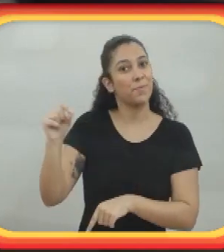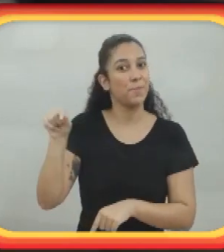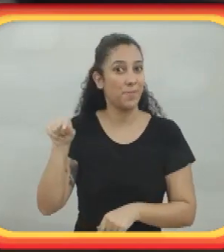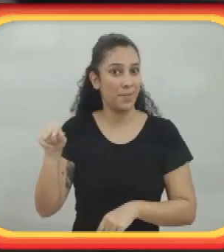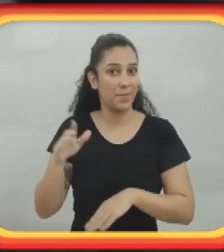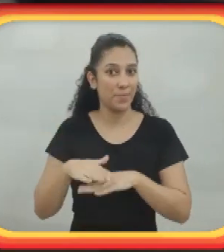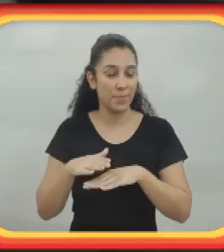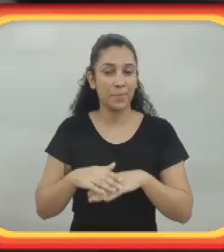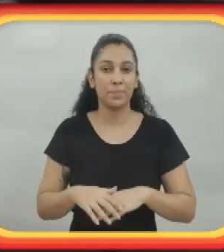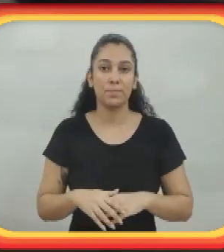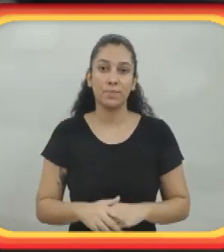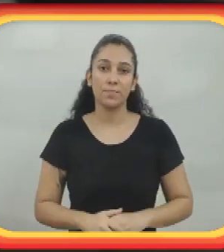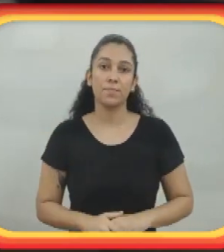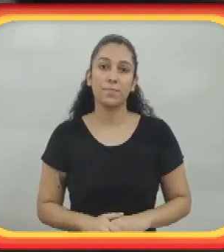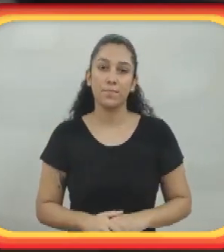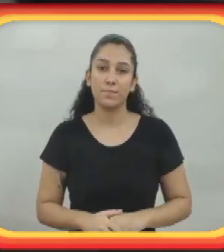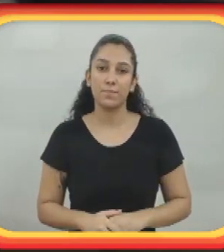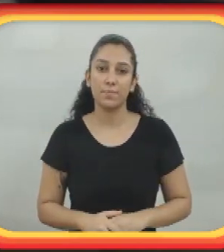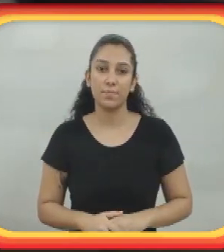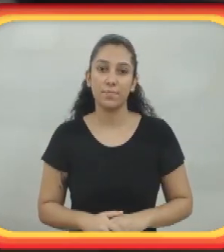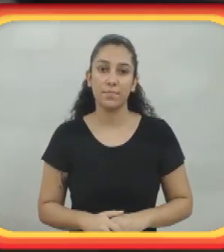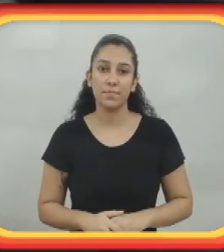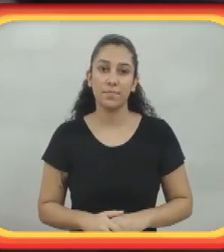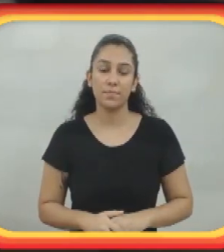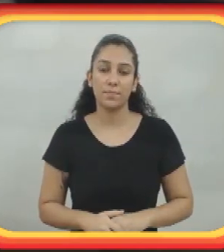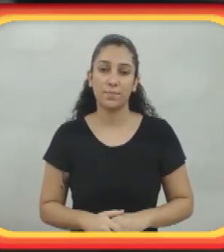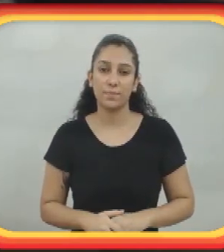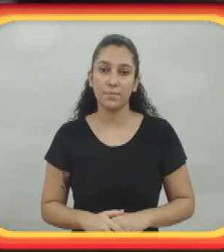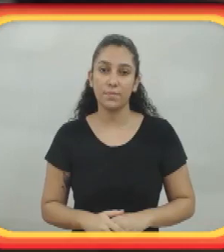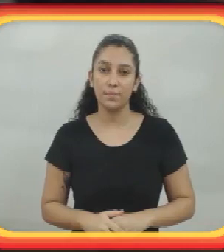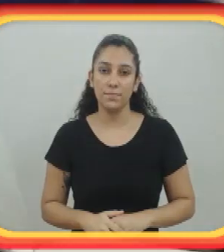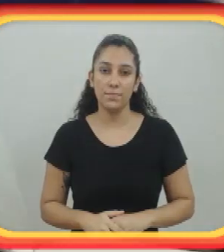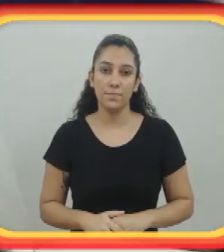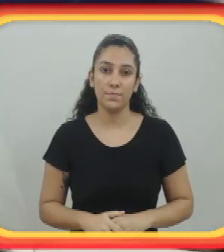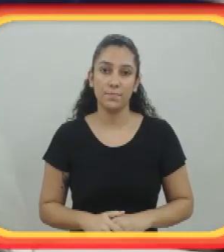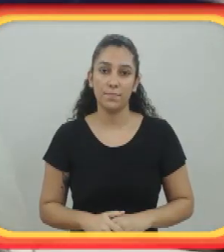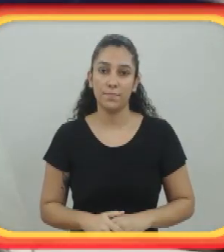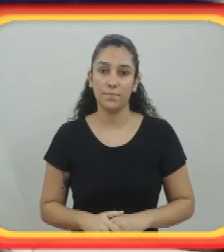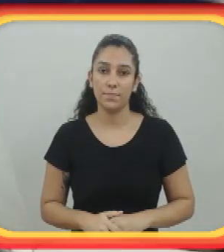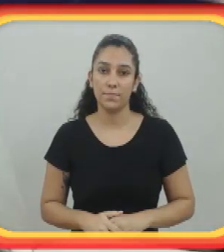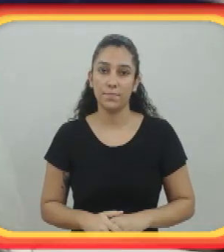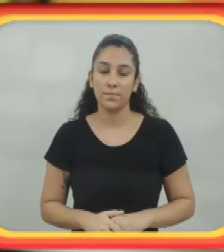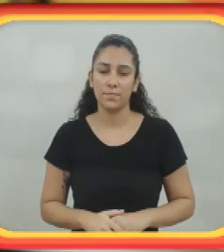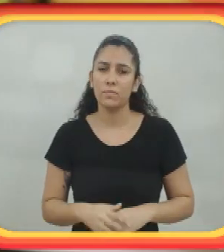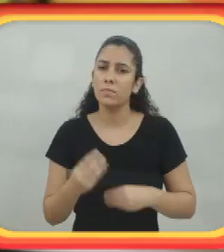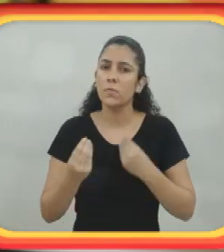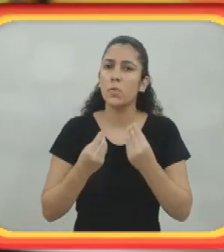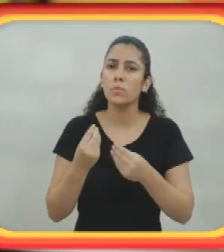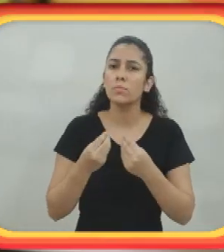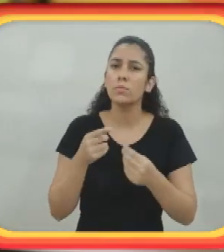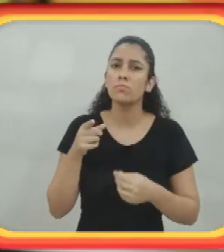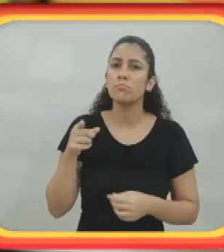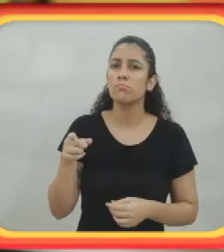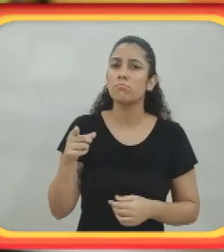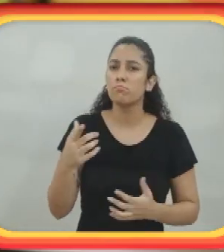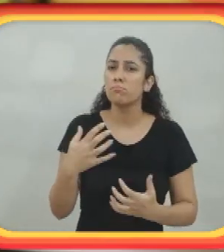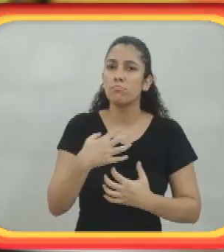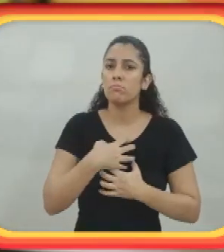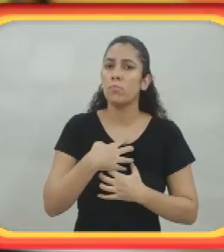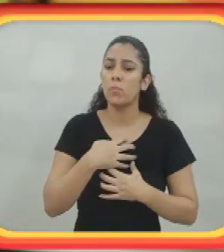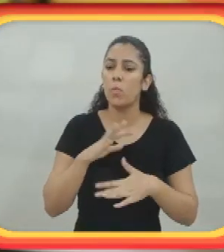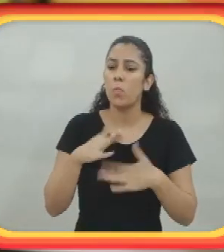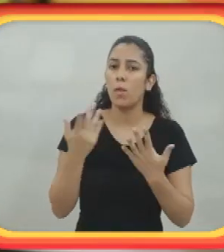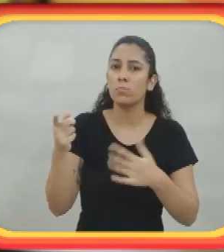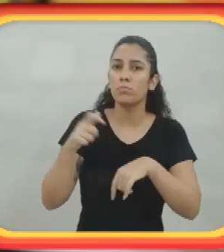inspirou e me inspira de alguma forma. Mas eu escolhi o caminho que a